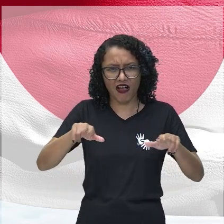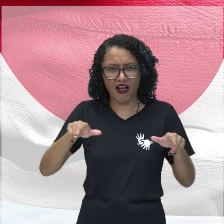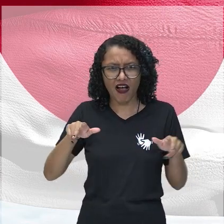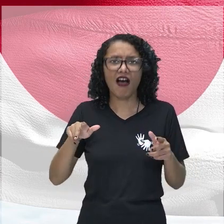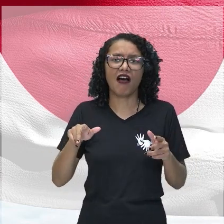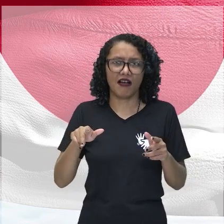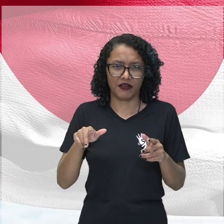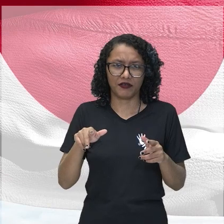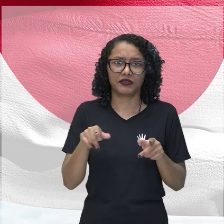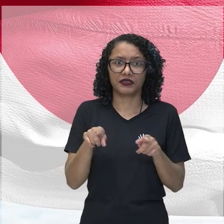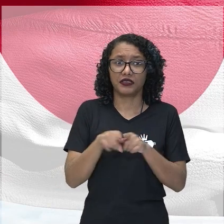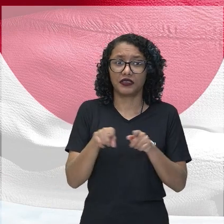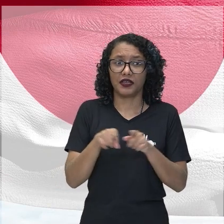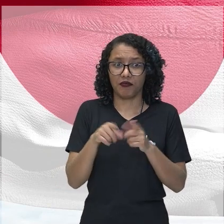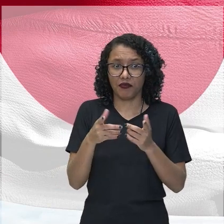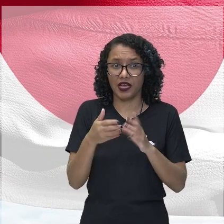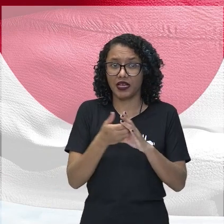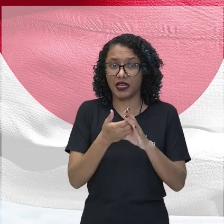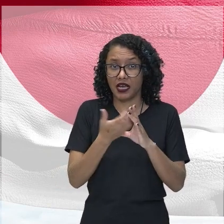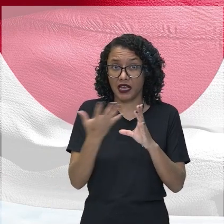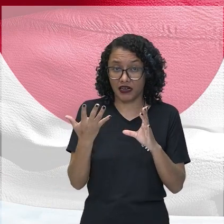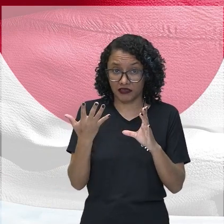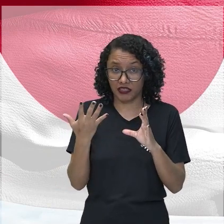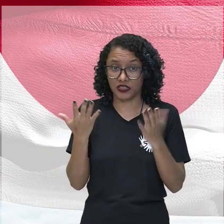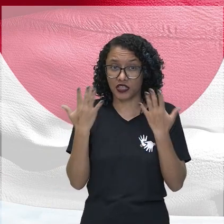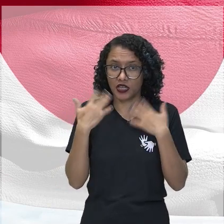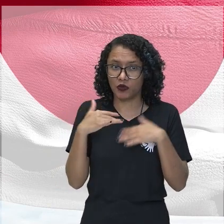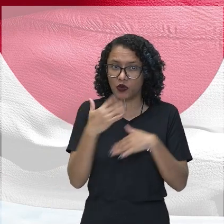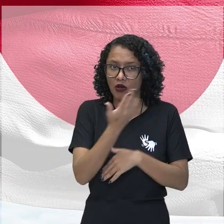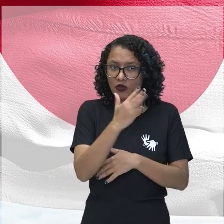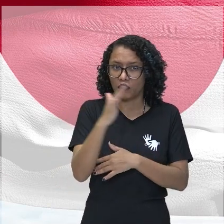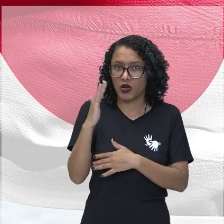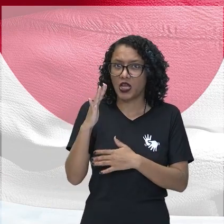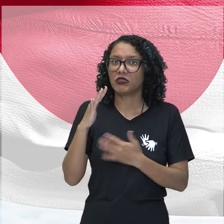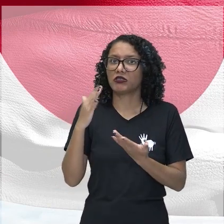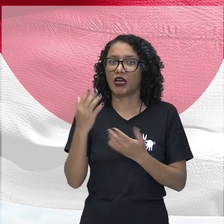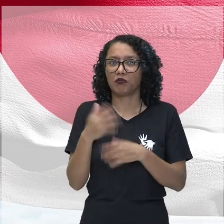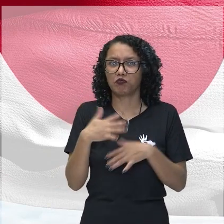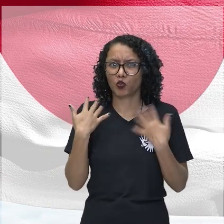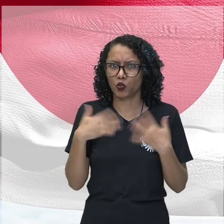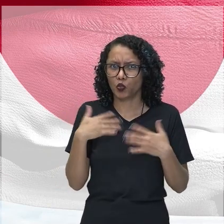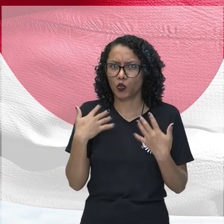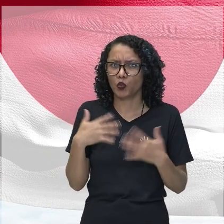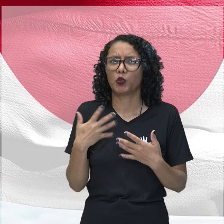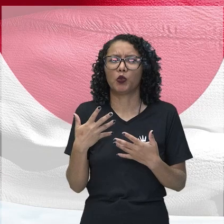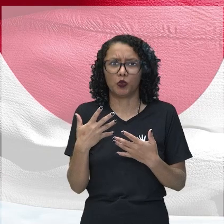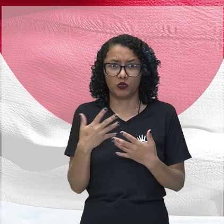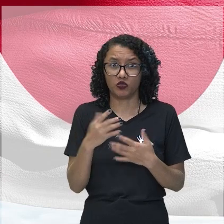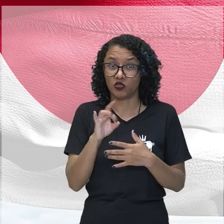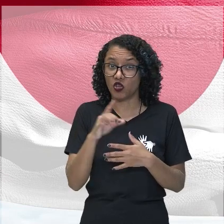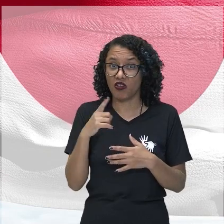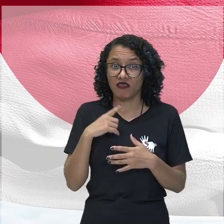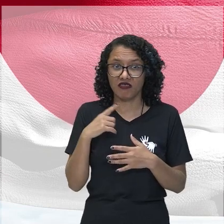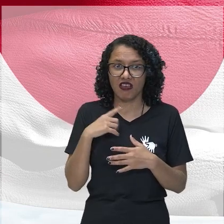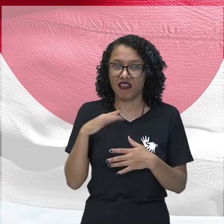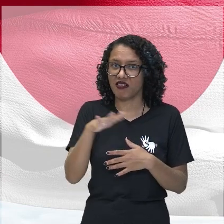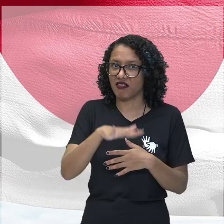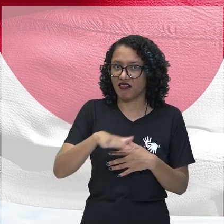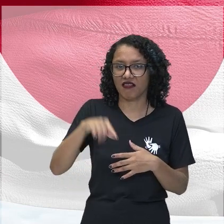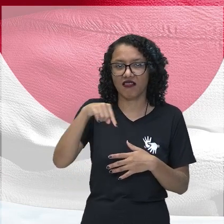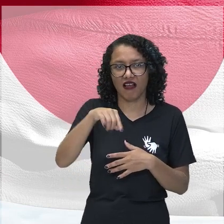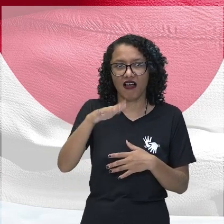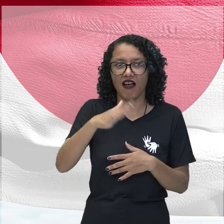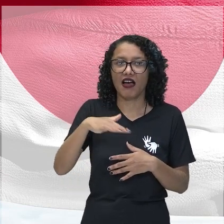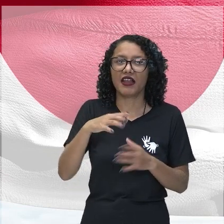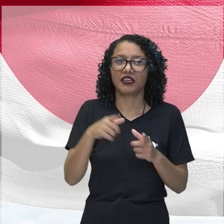as características naturais muito marcantes que vai ter somente no Japão, que acaba chamando muito a